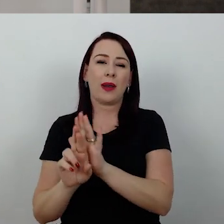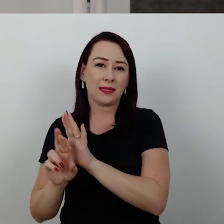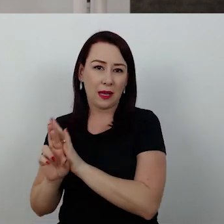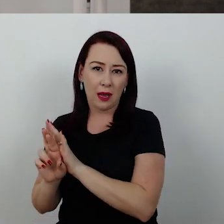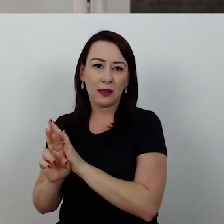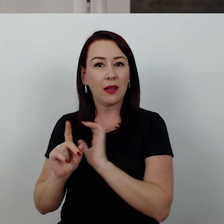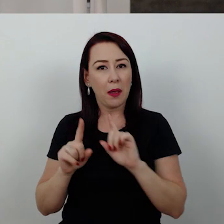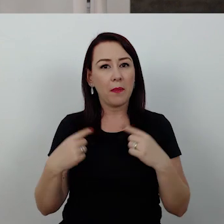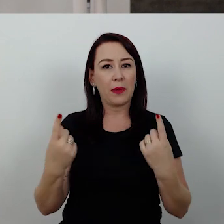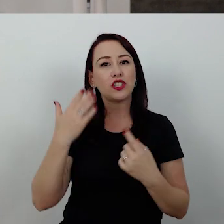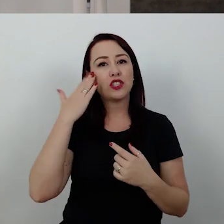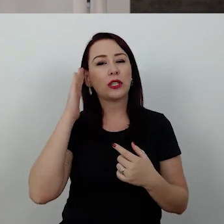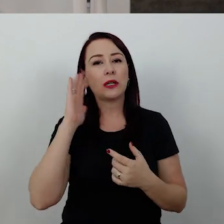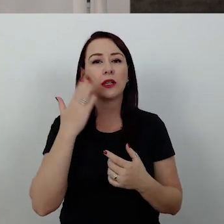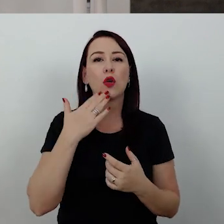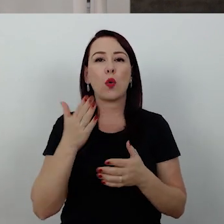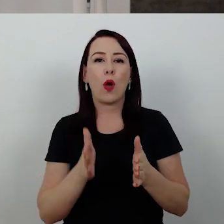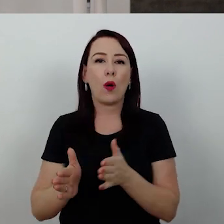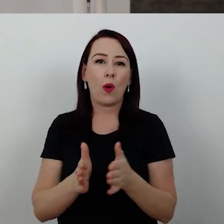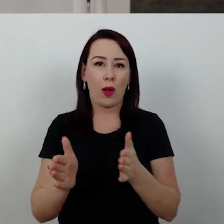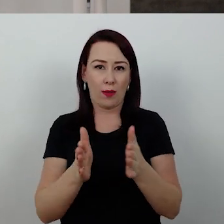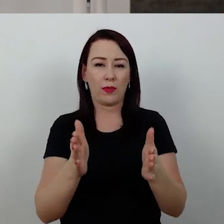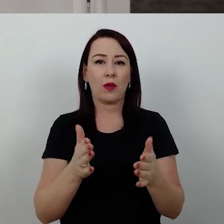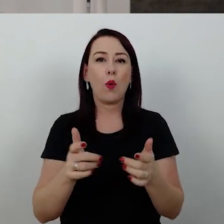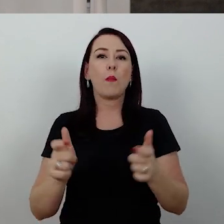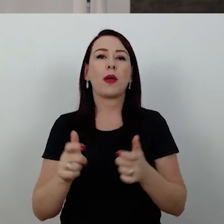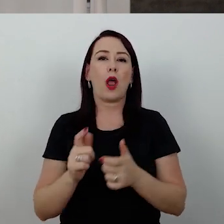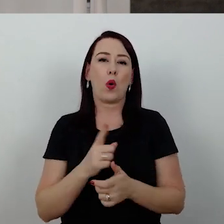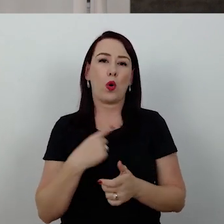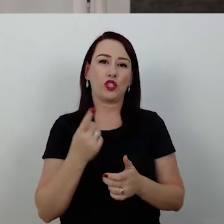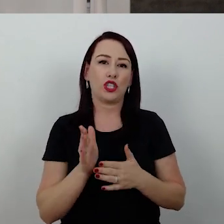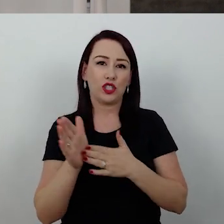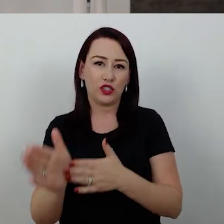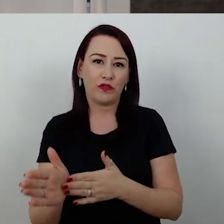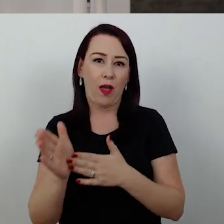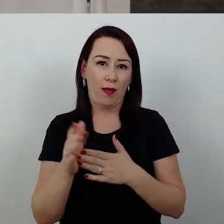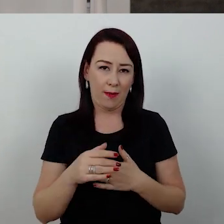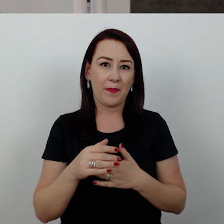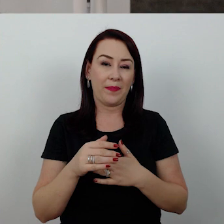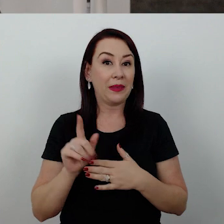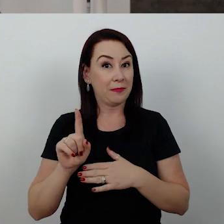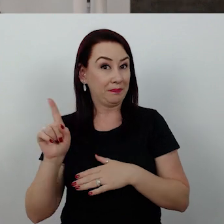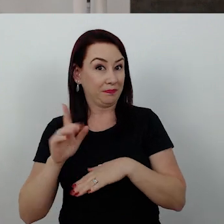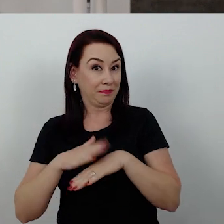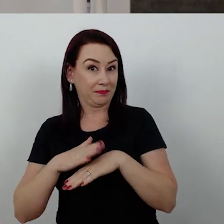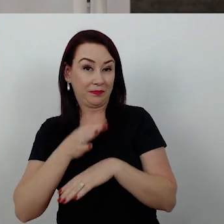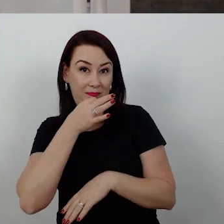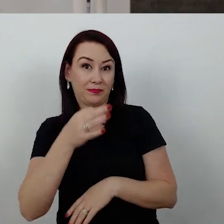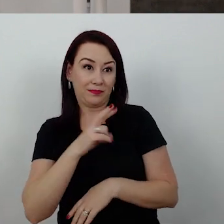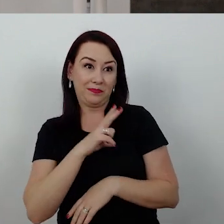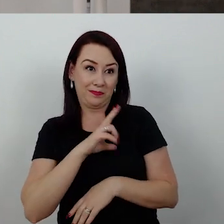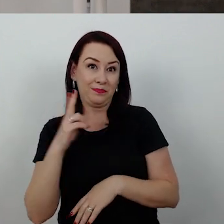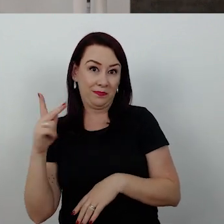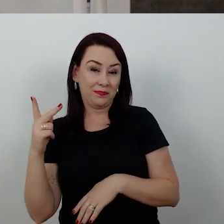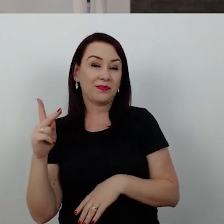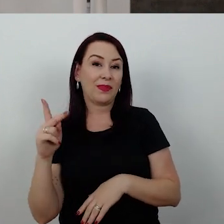Horizonte, para entender por onde a gente, né, vai, assim, o que a gente, como a gente atua. Eu, particularmente, né,